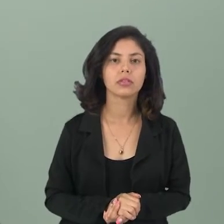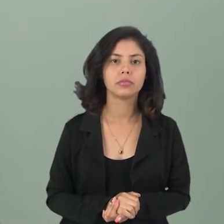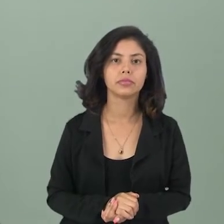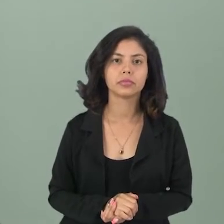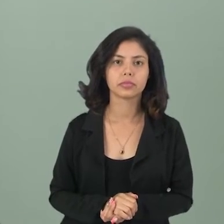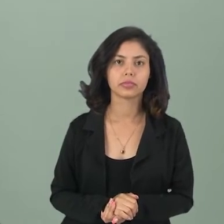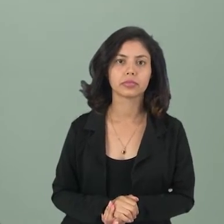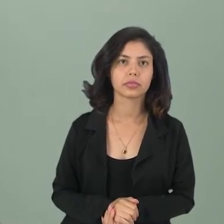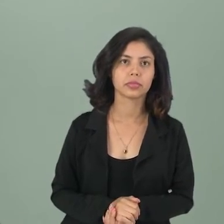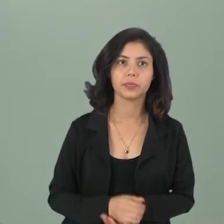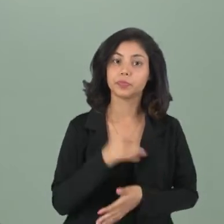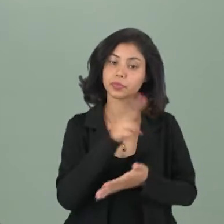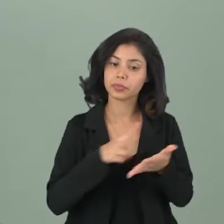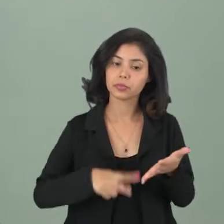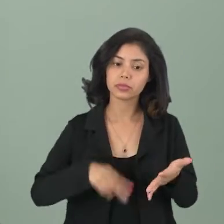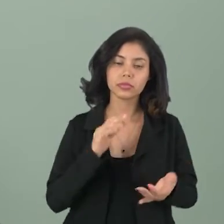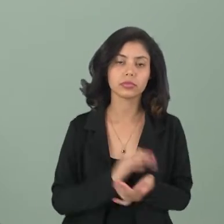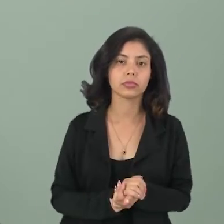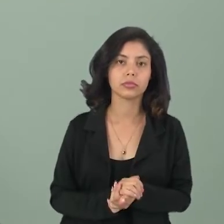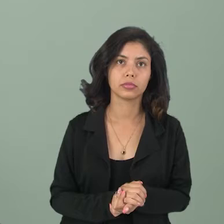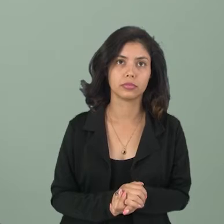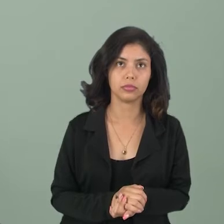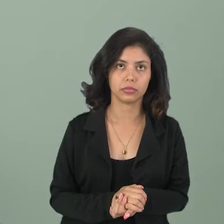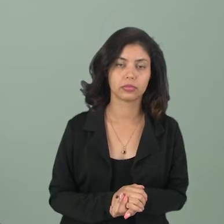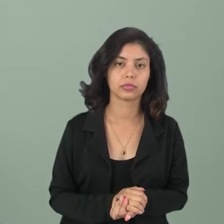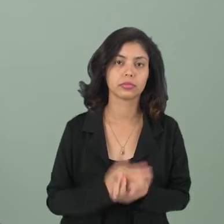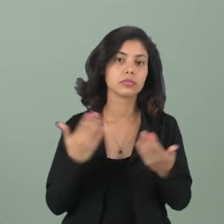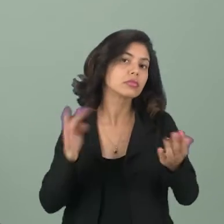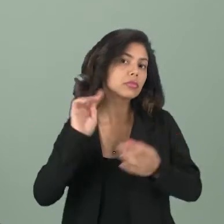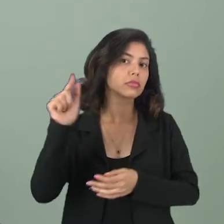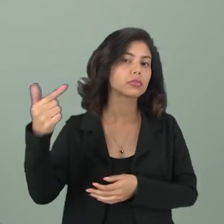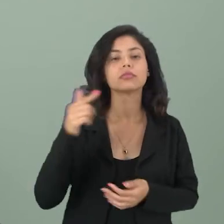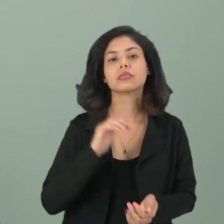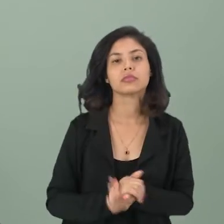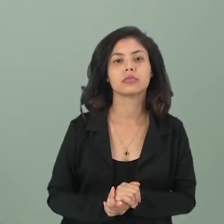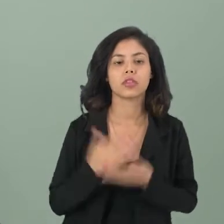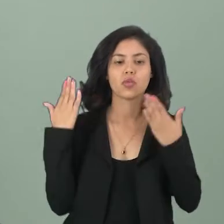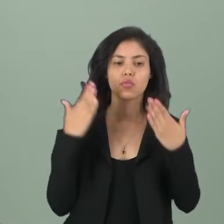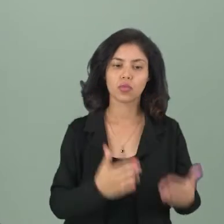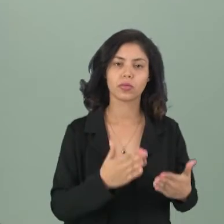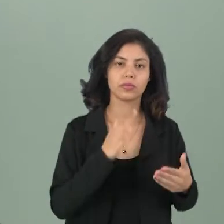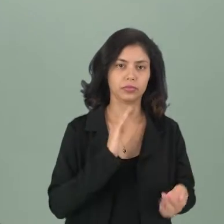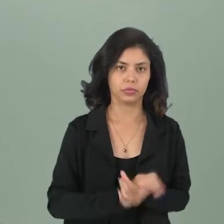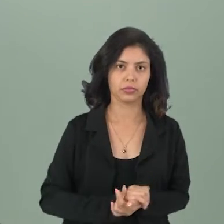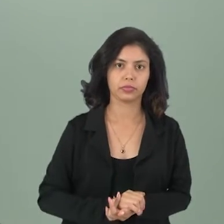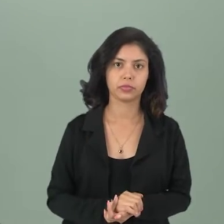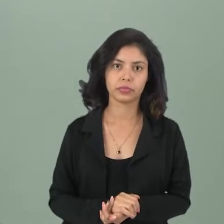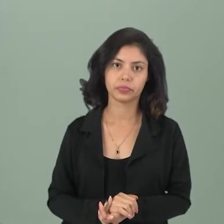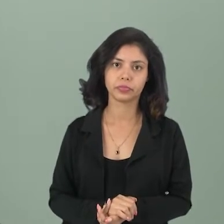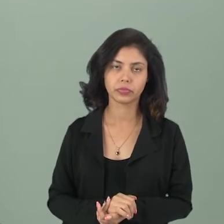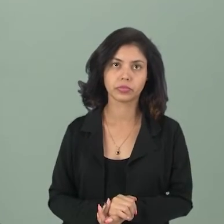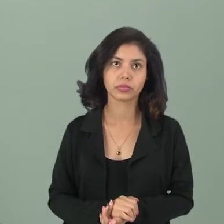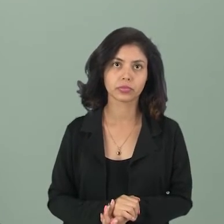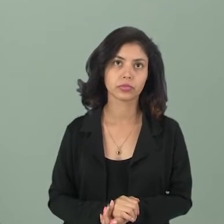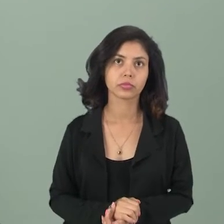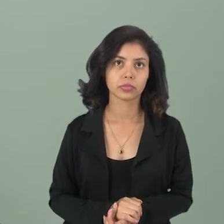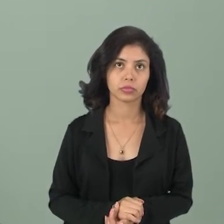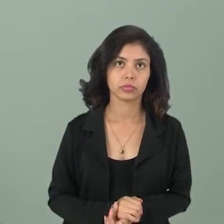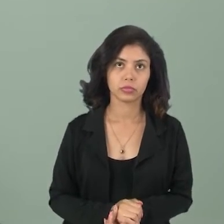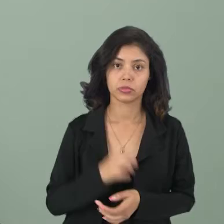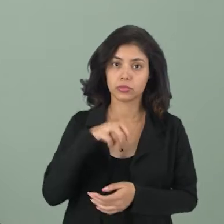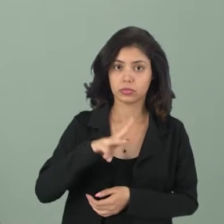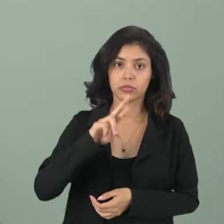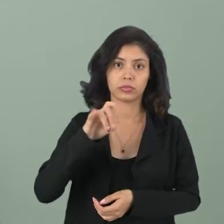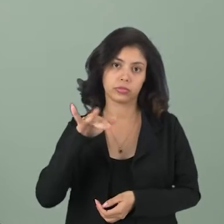ou seja ler por prazer já outro não já outro né lei a lei para obrigação a professor disse que tem que fazer um resumo da obra